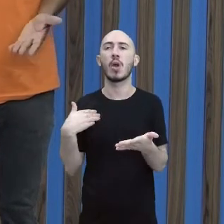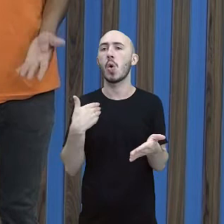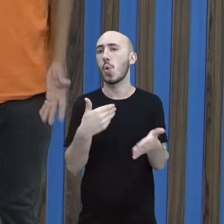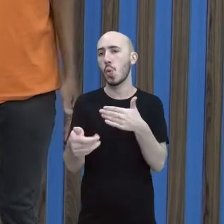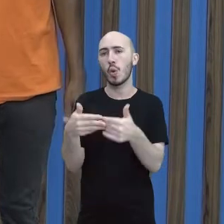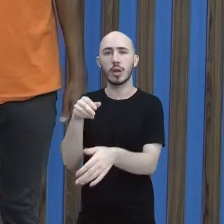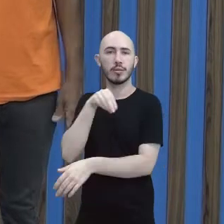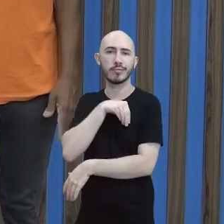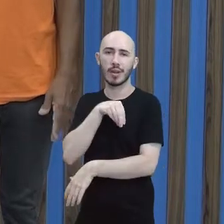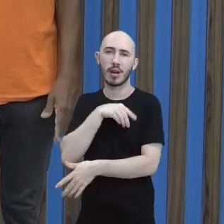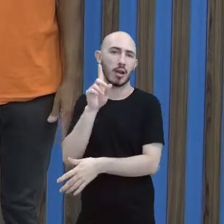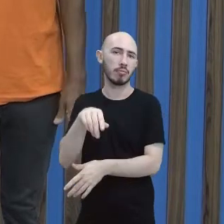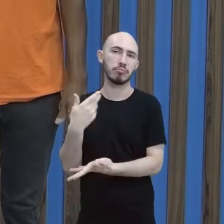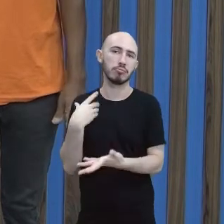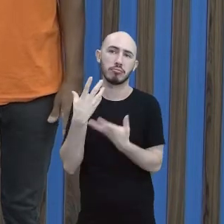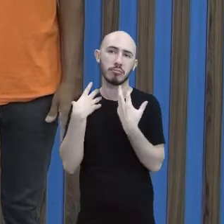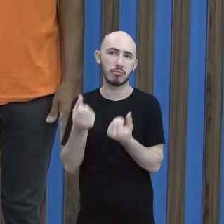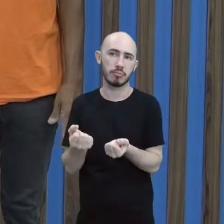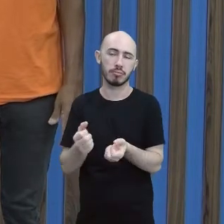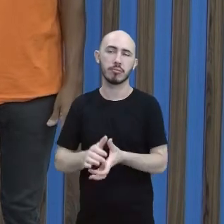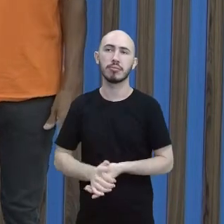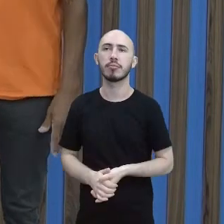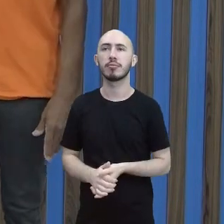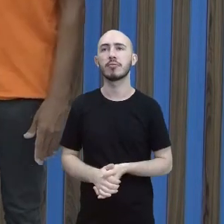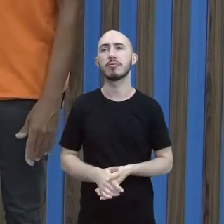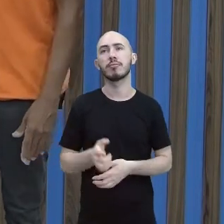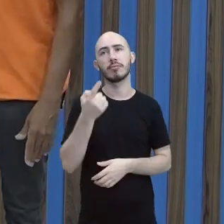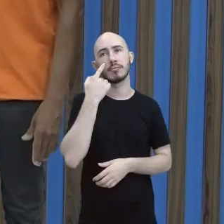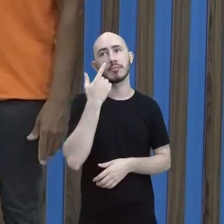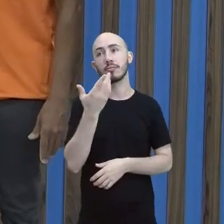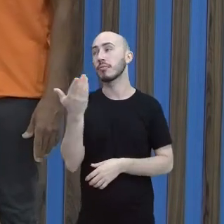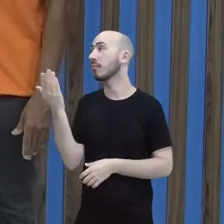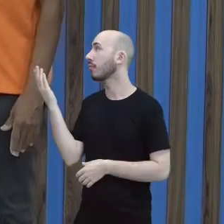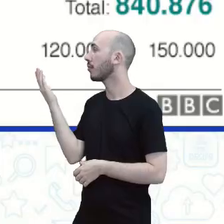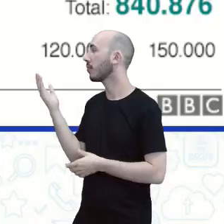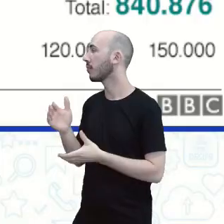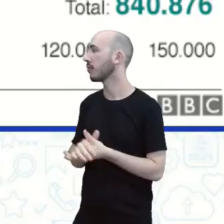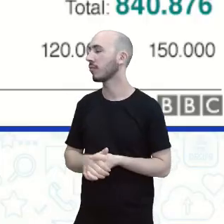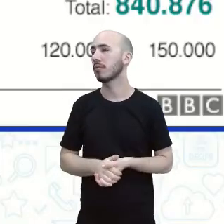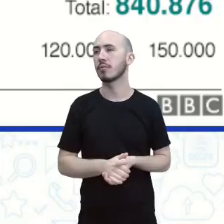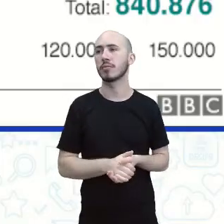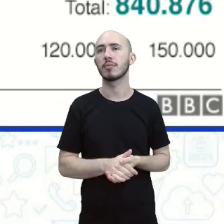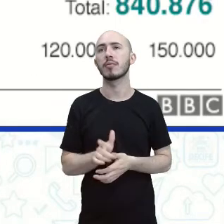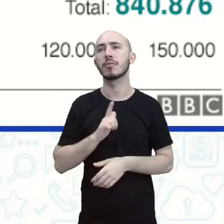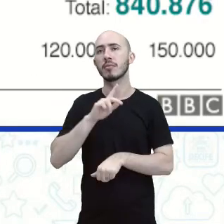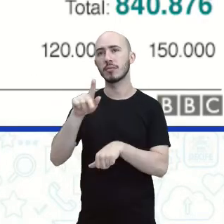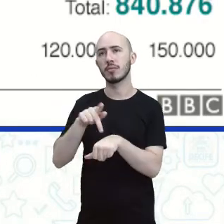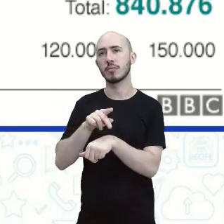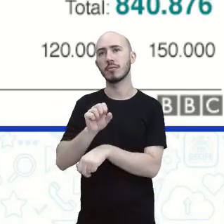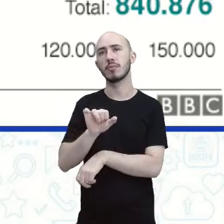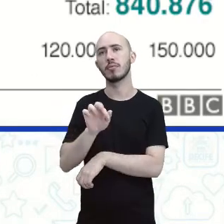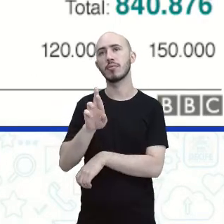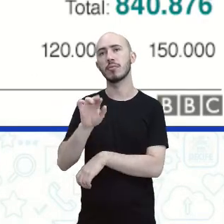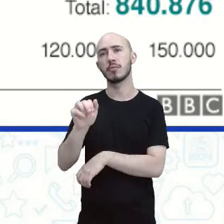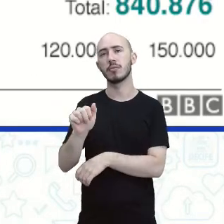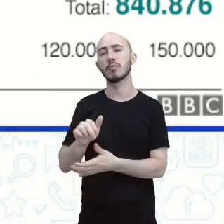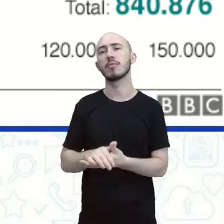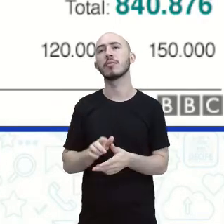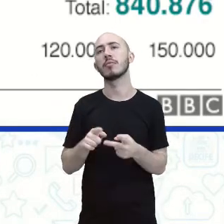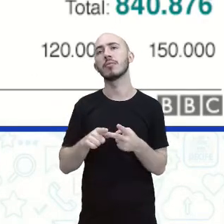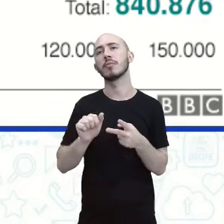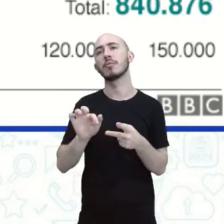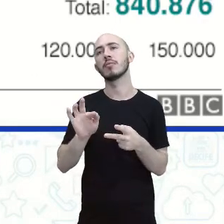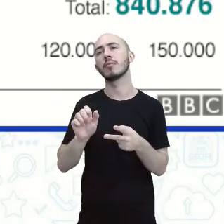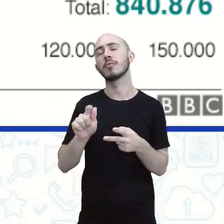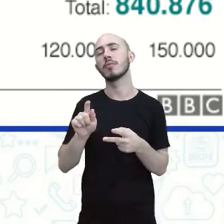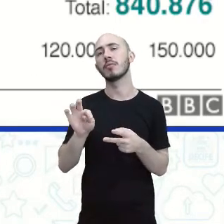salário para eles é o tipo colocado. Então, está aqui, olha, Síria, isso é dado de 2014, Aí vem depois